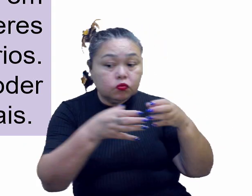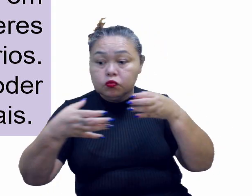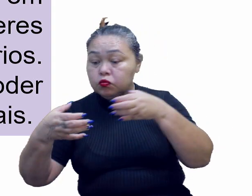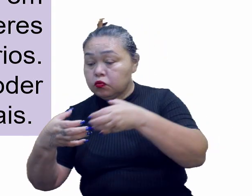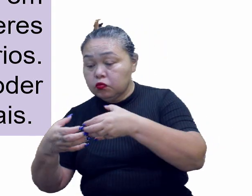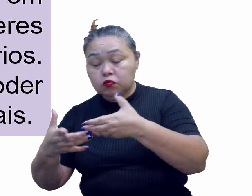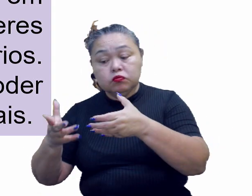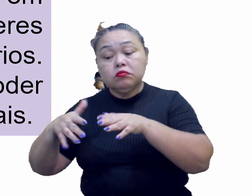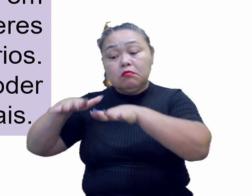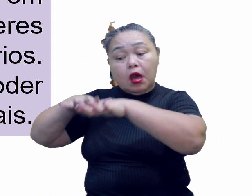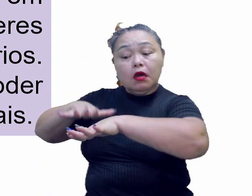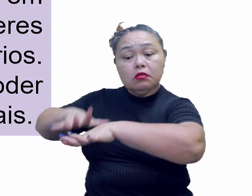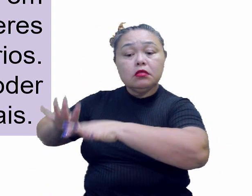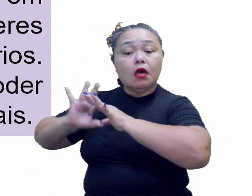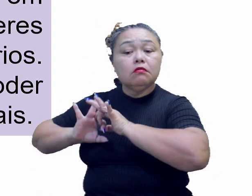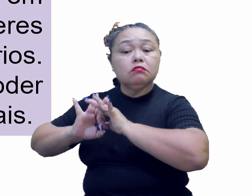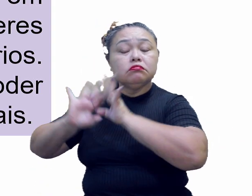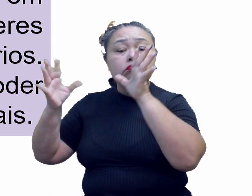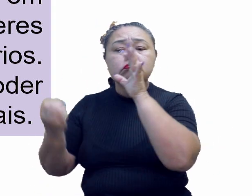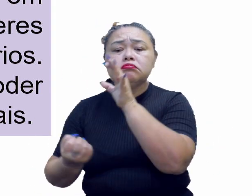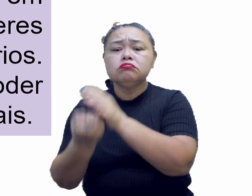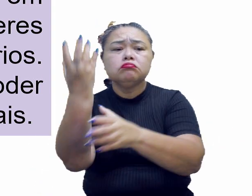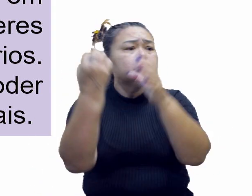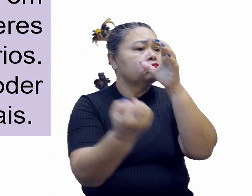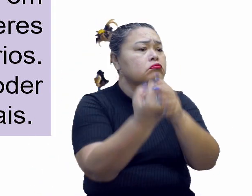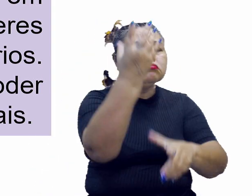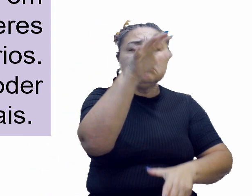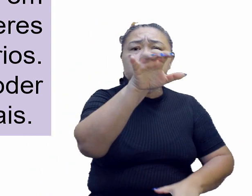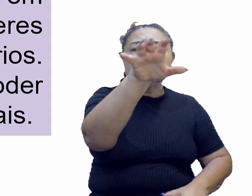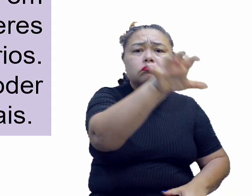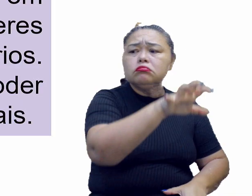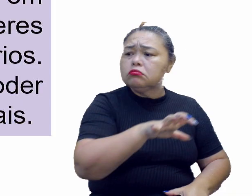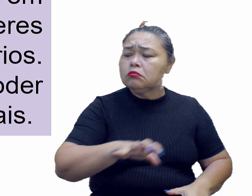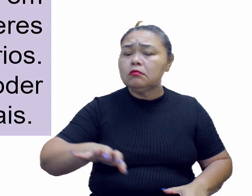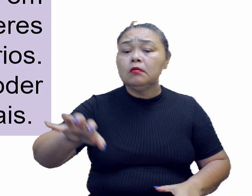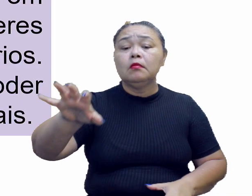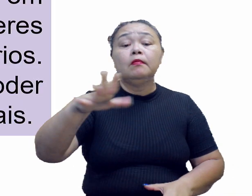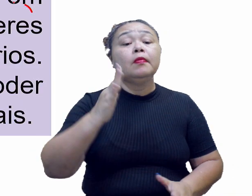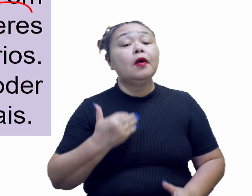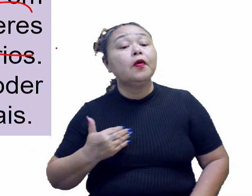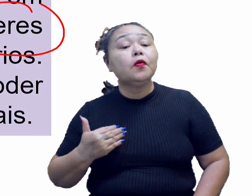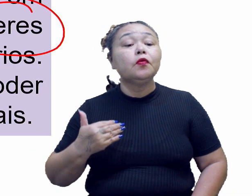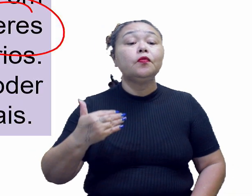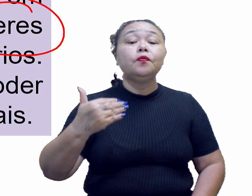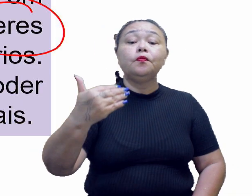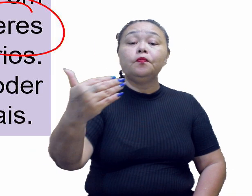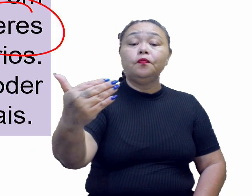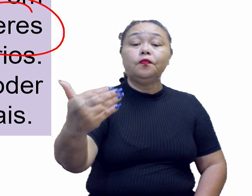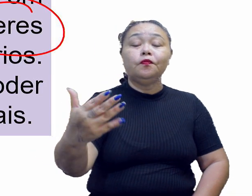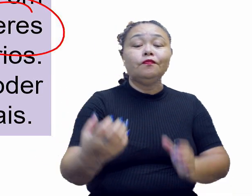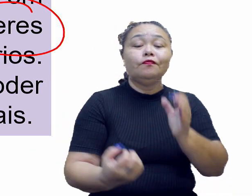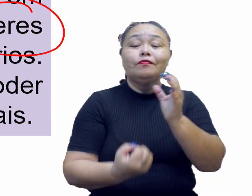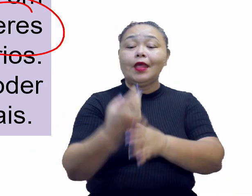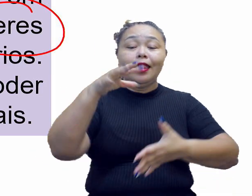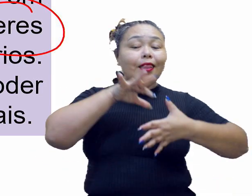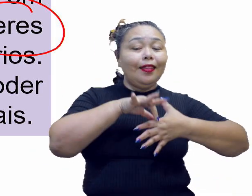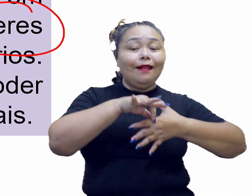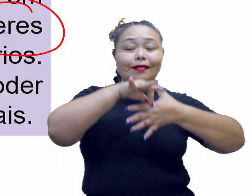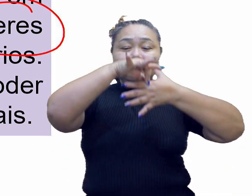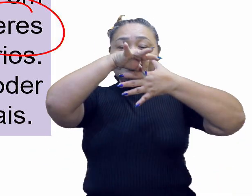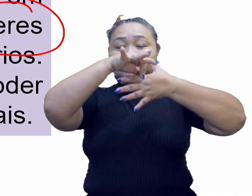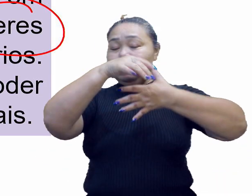Exército de libertação surgiram em diversas regiões. Aí começa a surgir aqueles